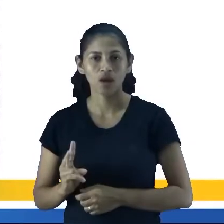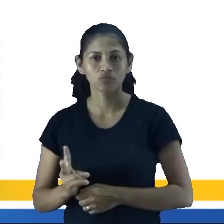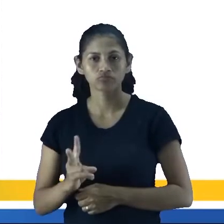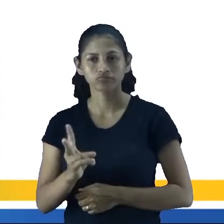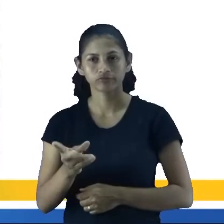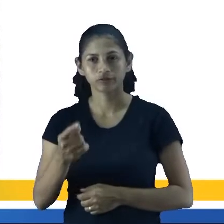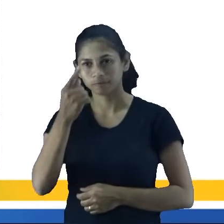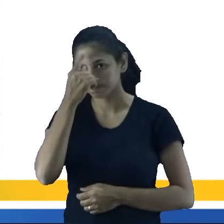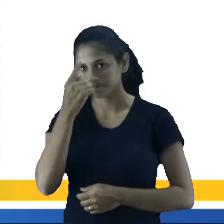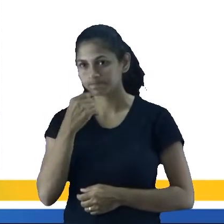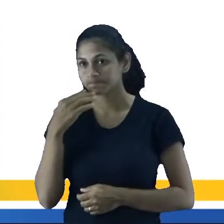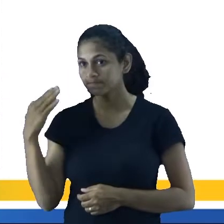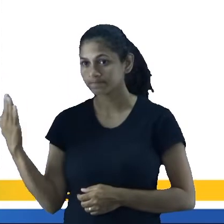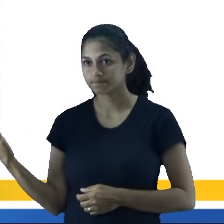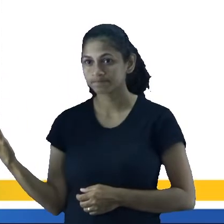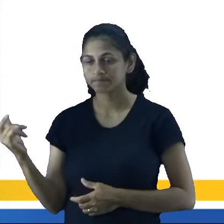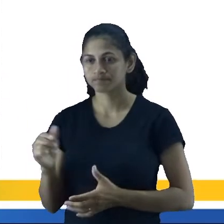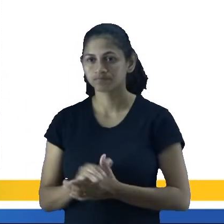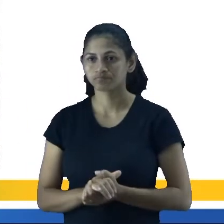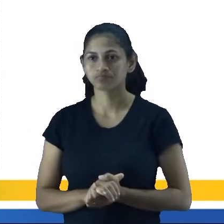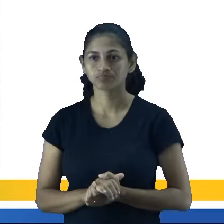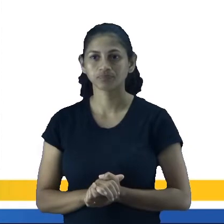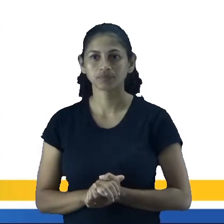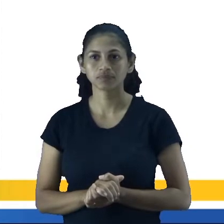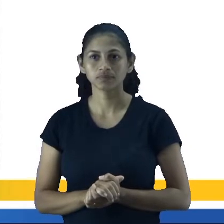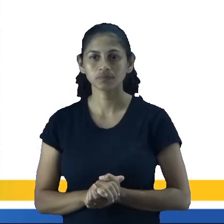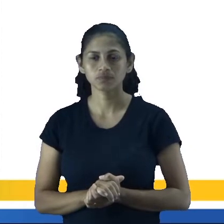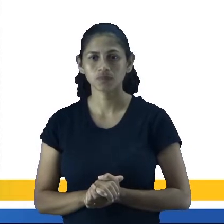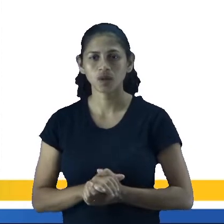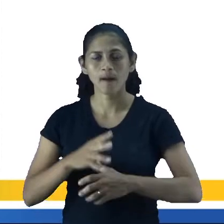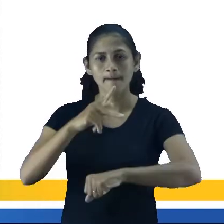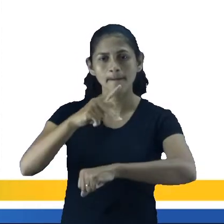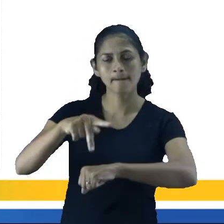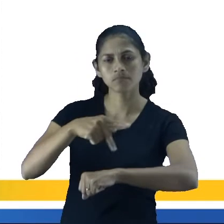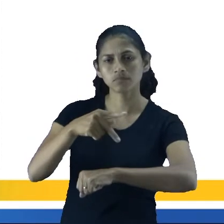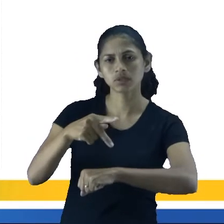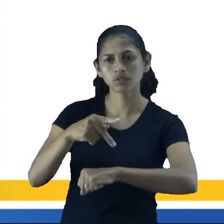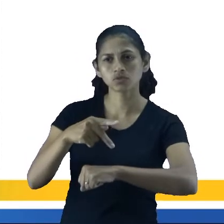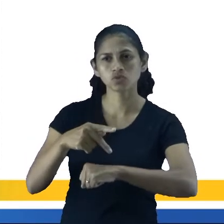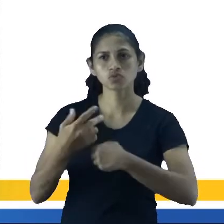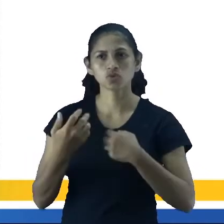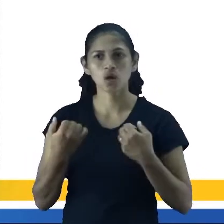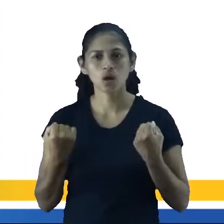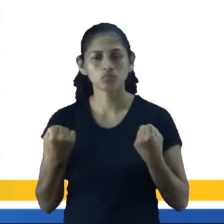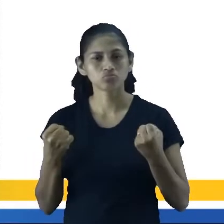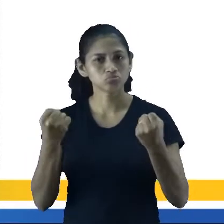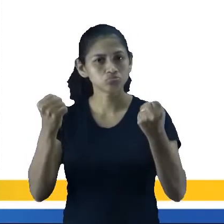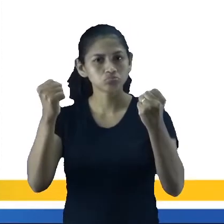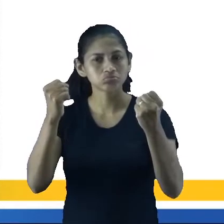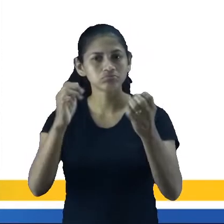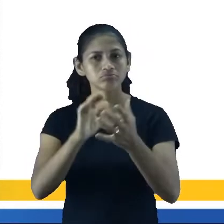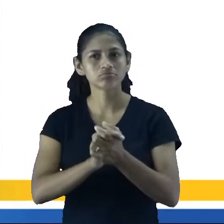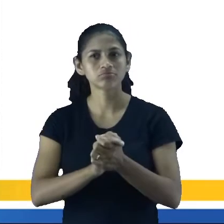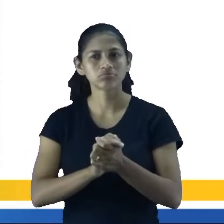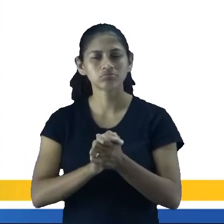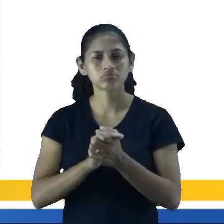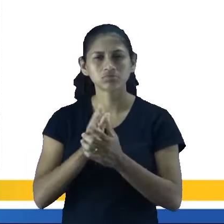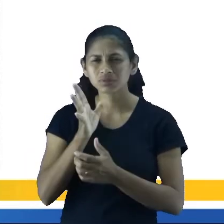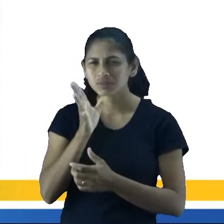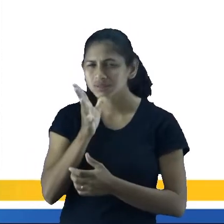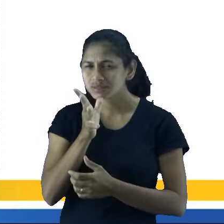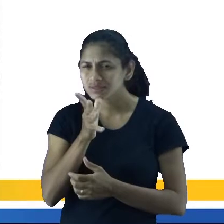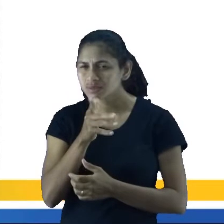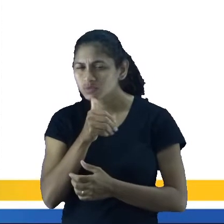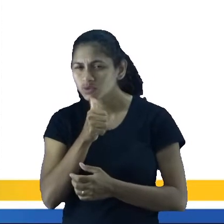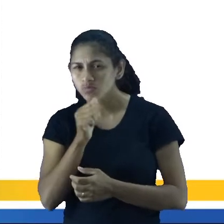Continuando aí na telinha. Em países em que a industrialização demorou mais para